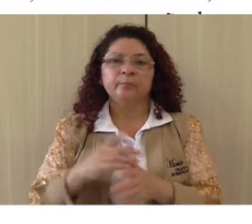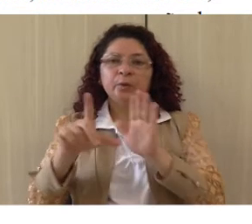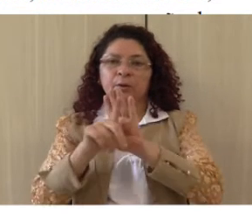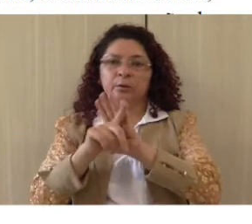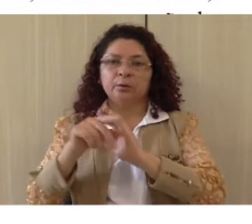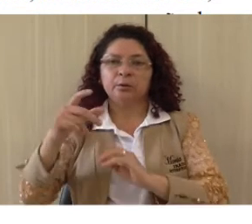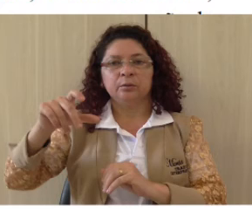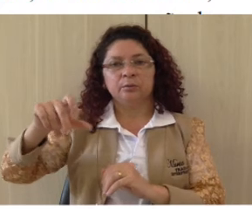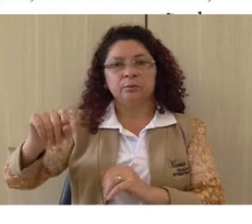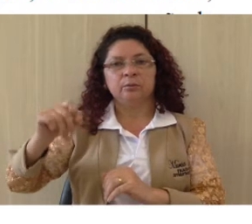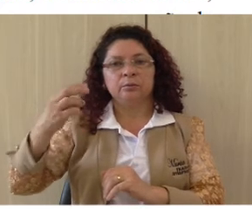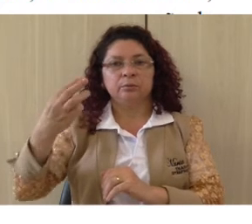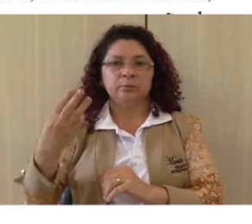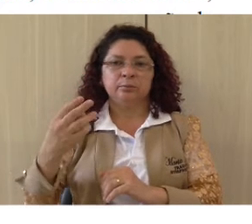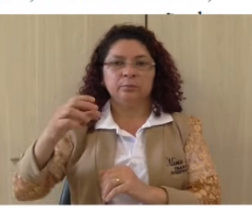nº